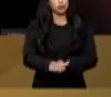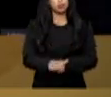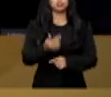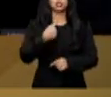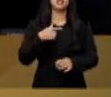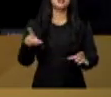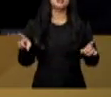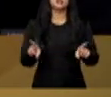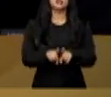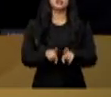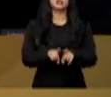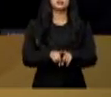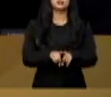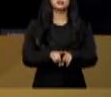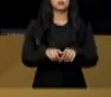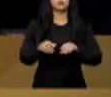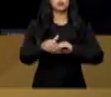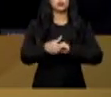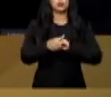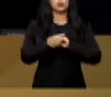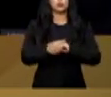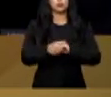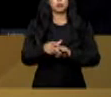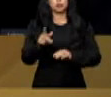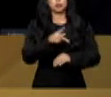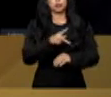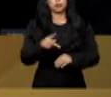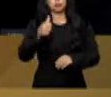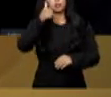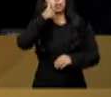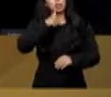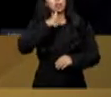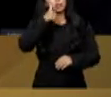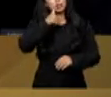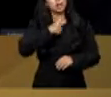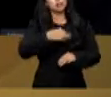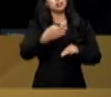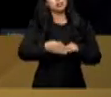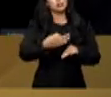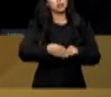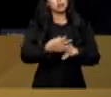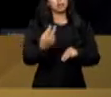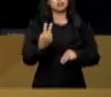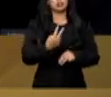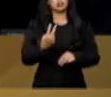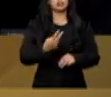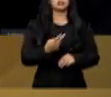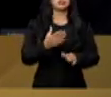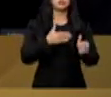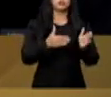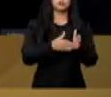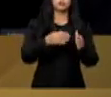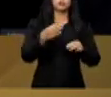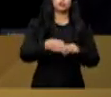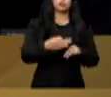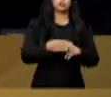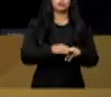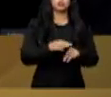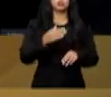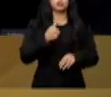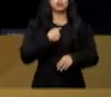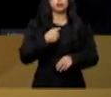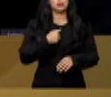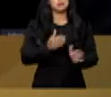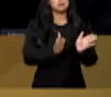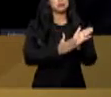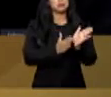Excelência, cumprimento as senhoras ministras, ministra Carmen, ministra Rosa Weber, cumprimento todos os ministros e, sobretudo, cumprimento o